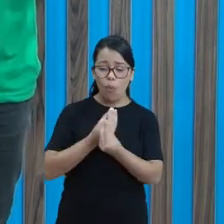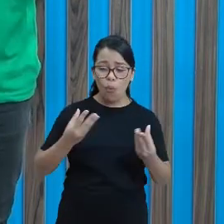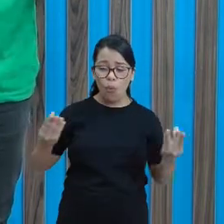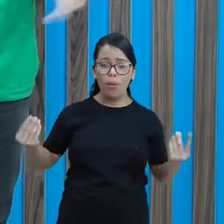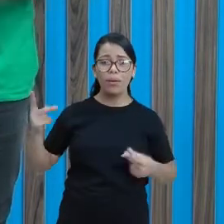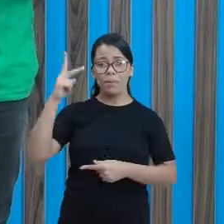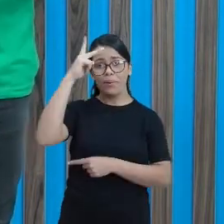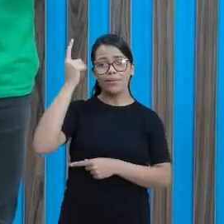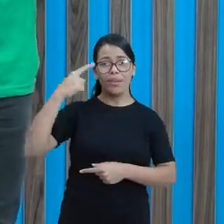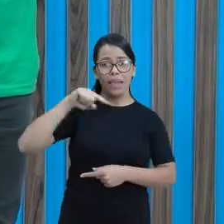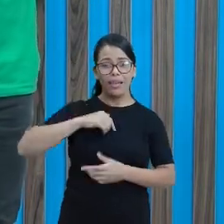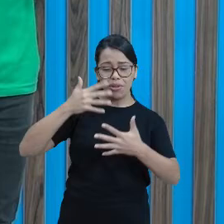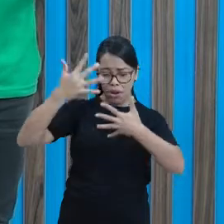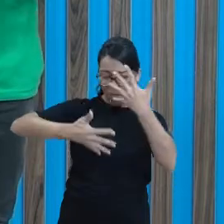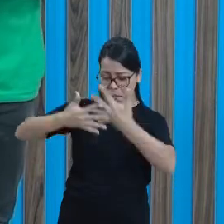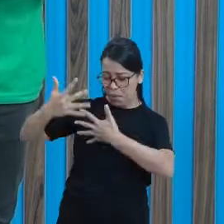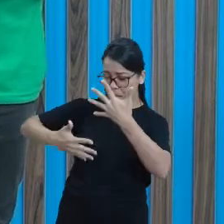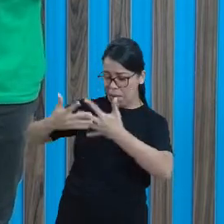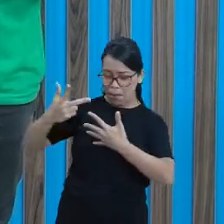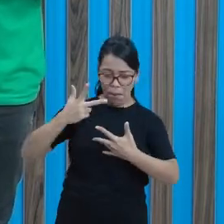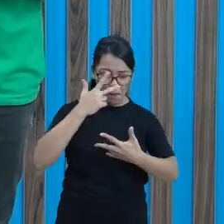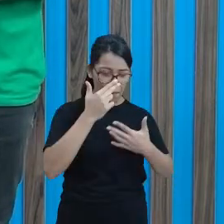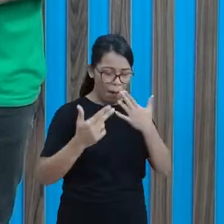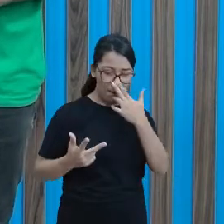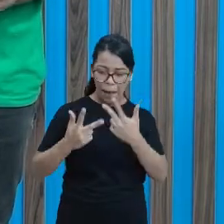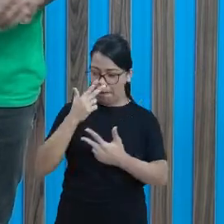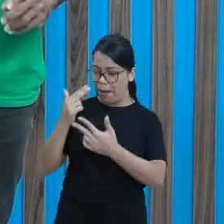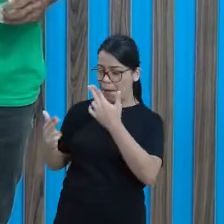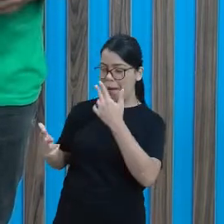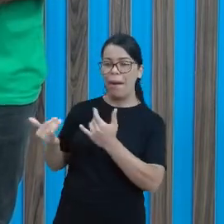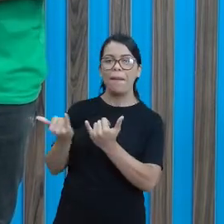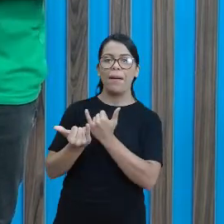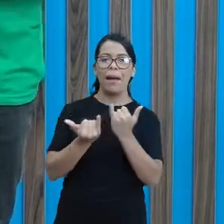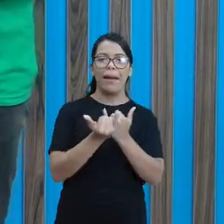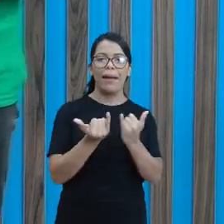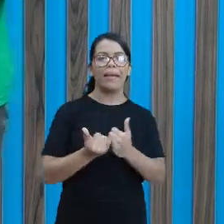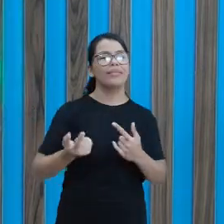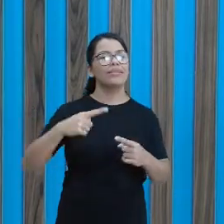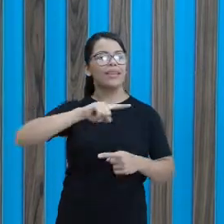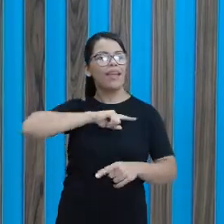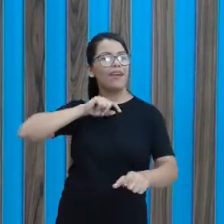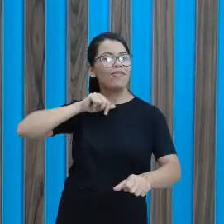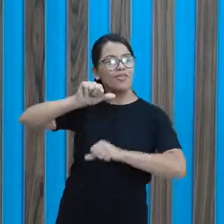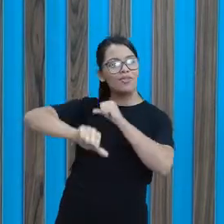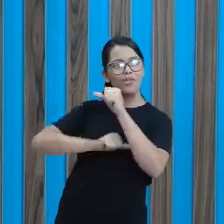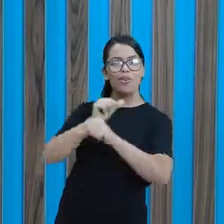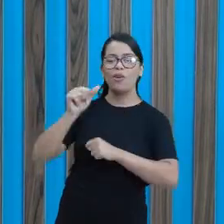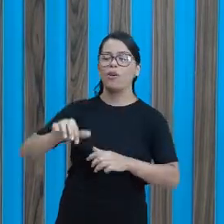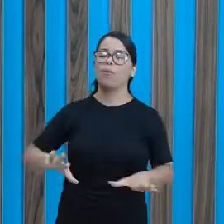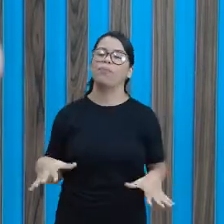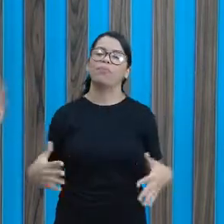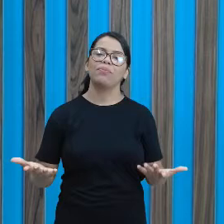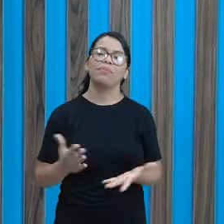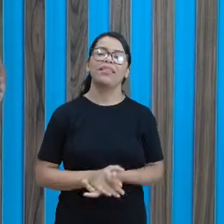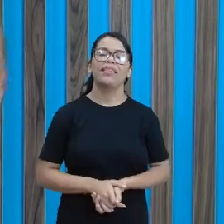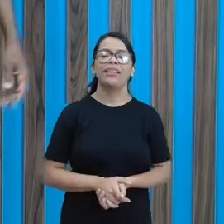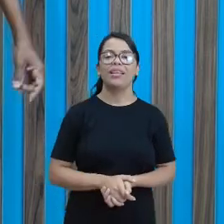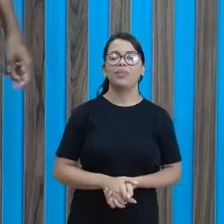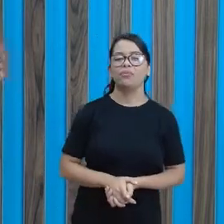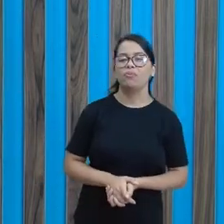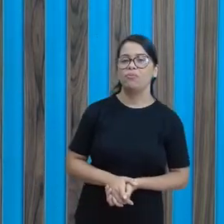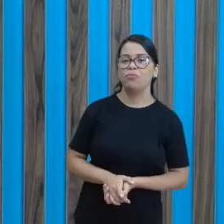fica trocando aqui. Porque um se parece com o outro aqui, a gente fica trocando aqui. Mas é assim mesmo, é assim